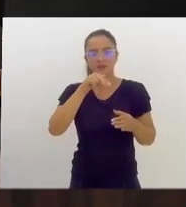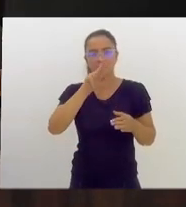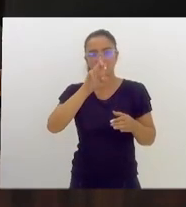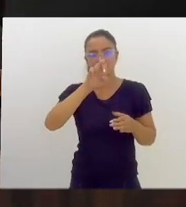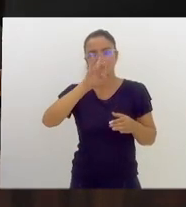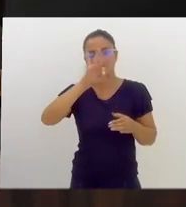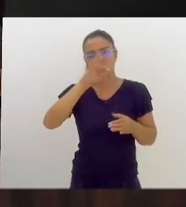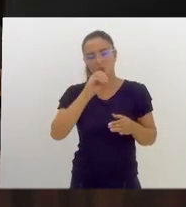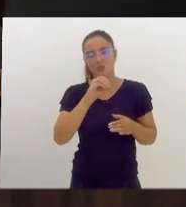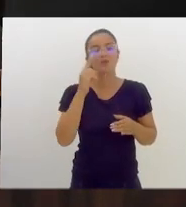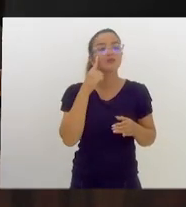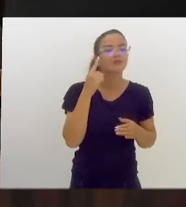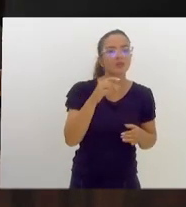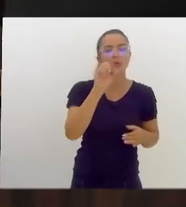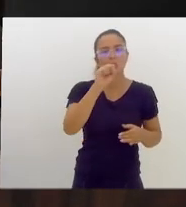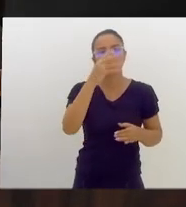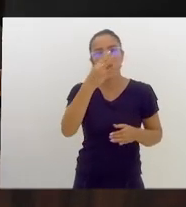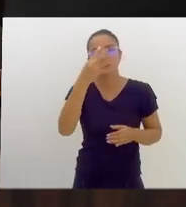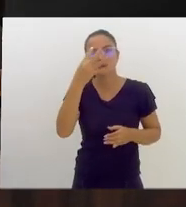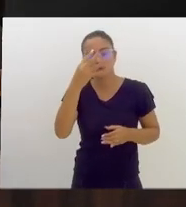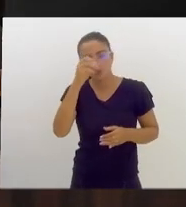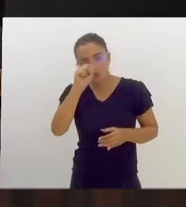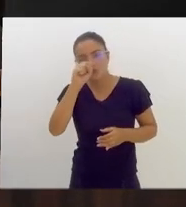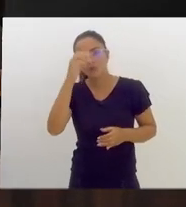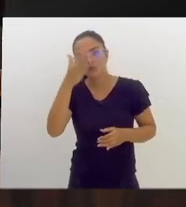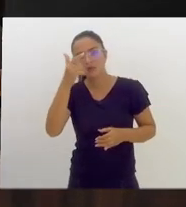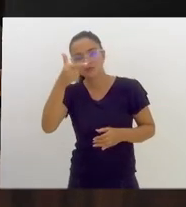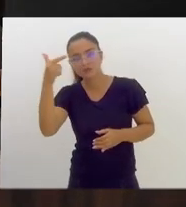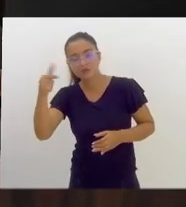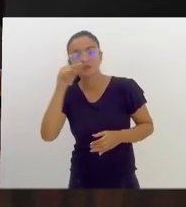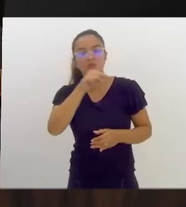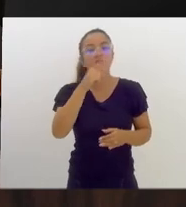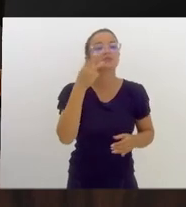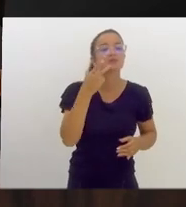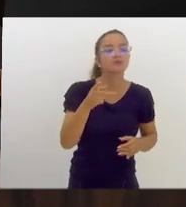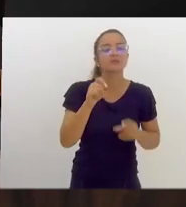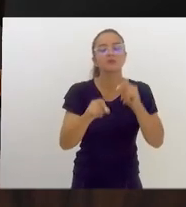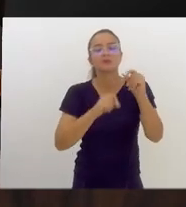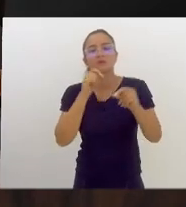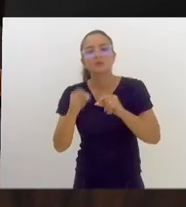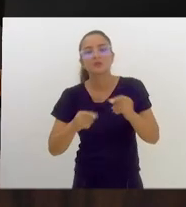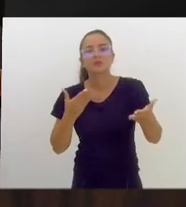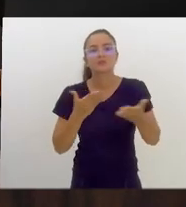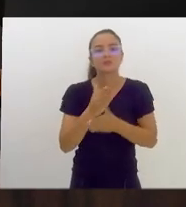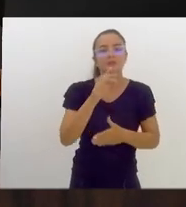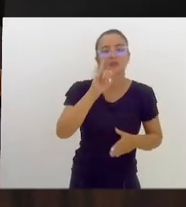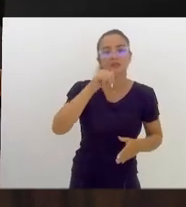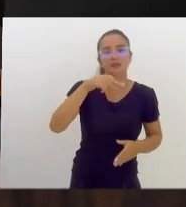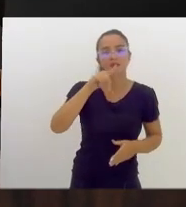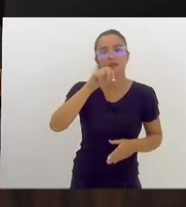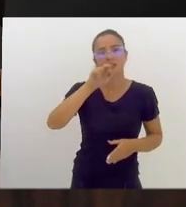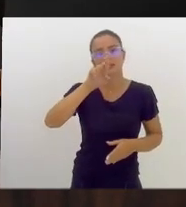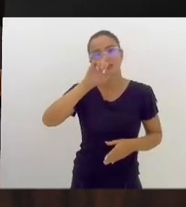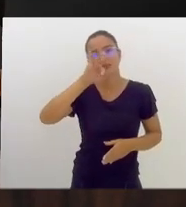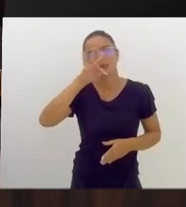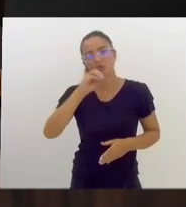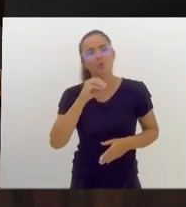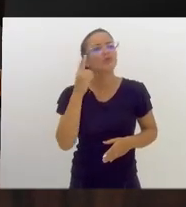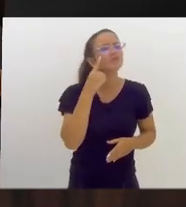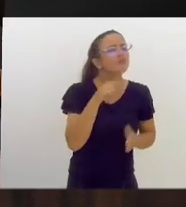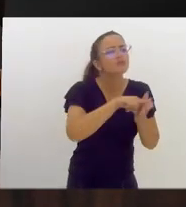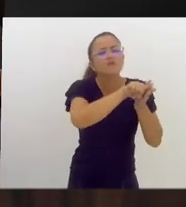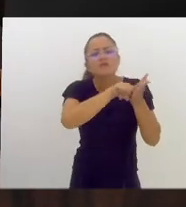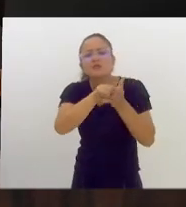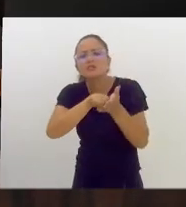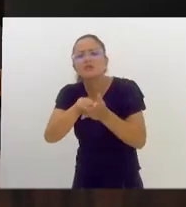848/22, que aprova o relatório final e as conclusões da Comissão Parlamentar de Inquérito, destinada a investigar o crescimento da